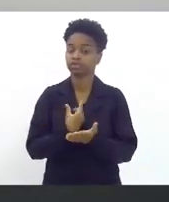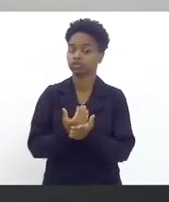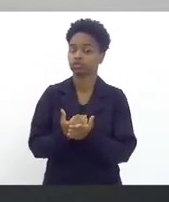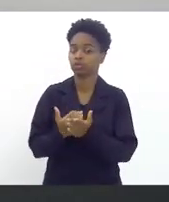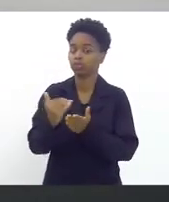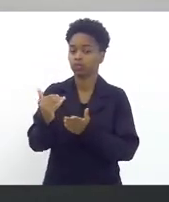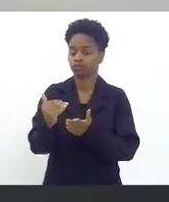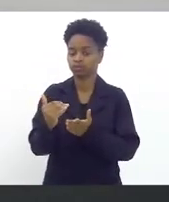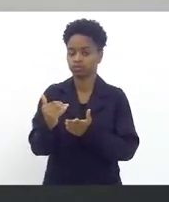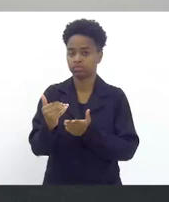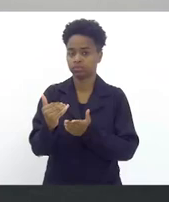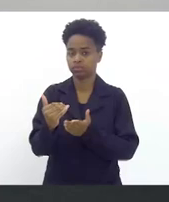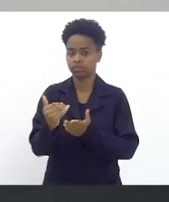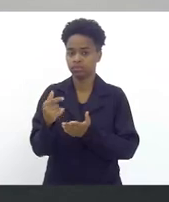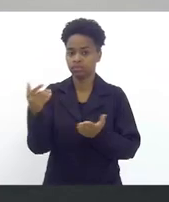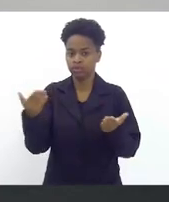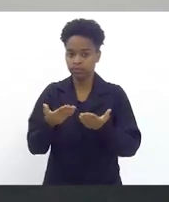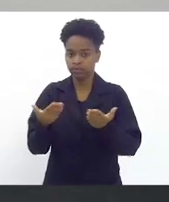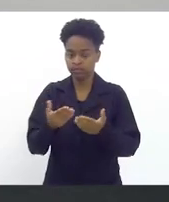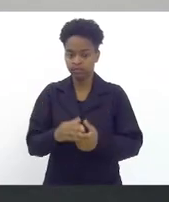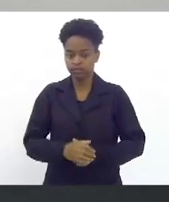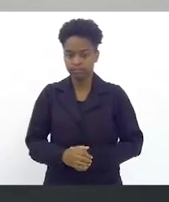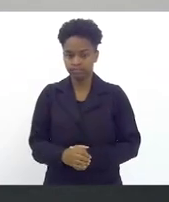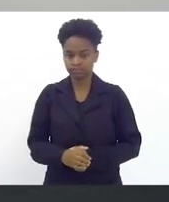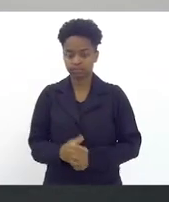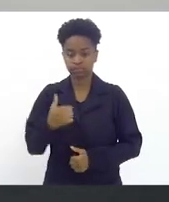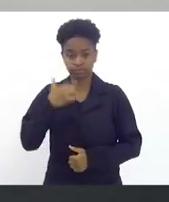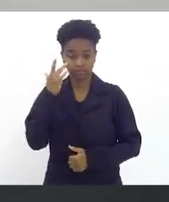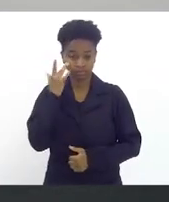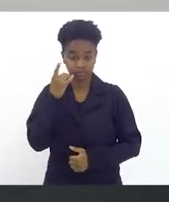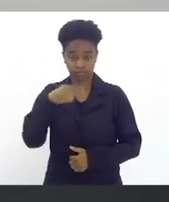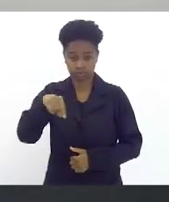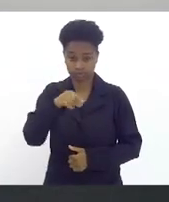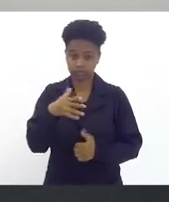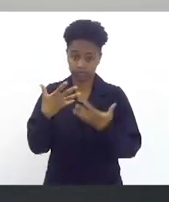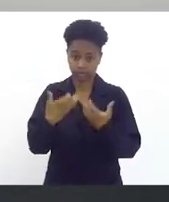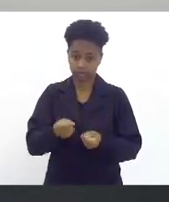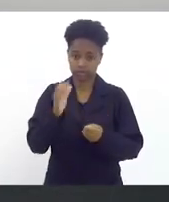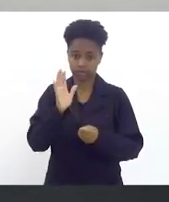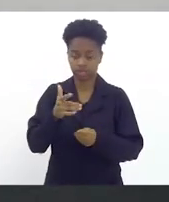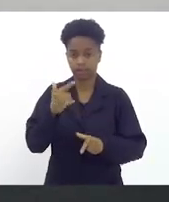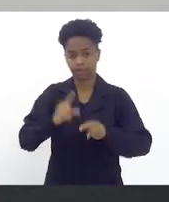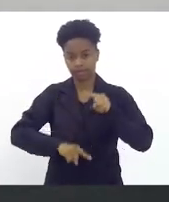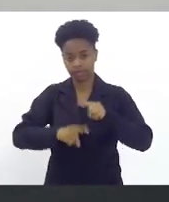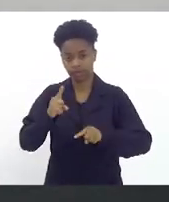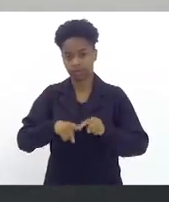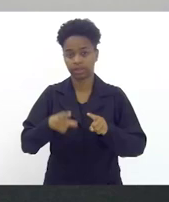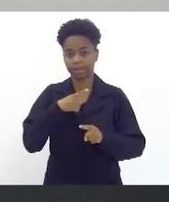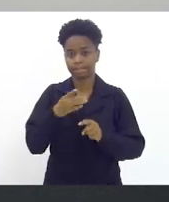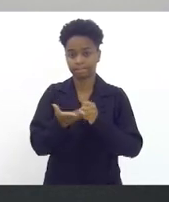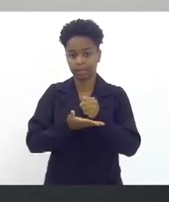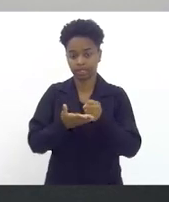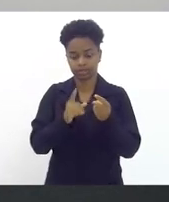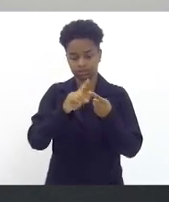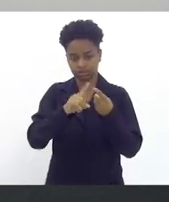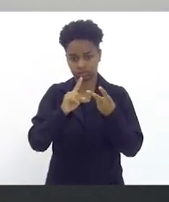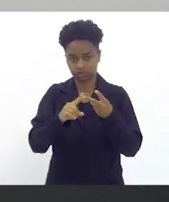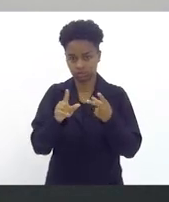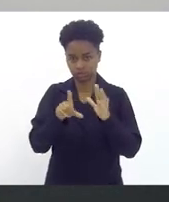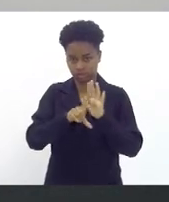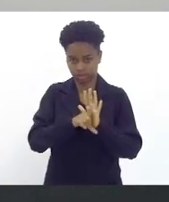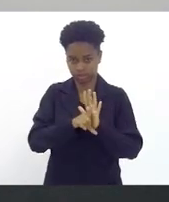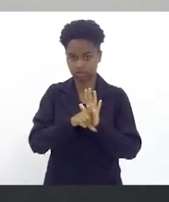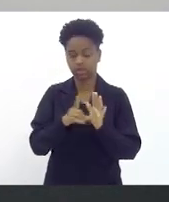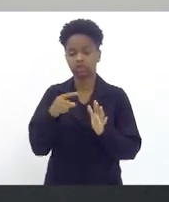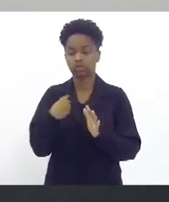vamos dar início à sessão eu acho que você já receberam algum material a base são as duas leis né Inclusive